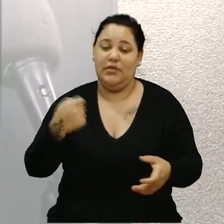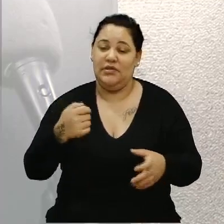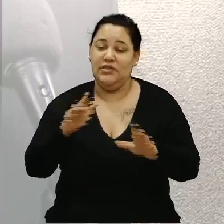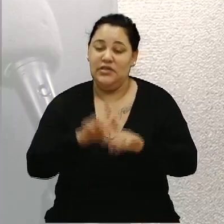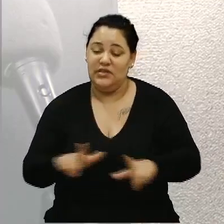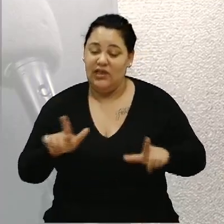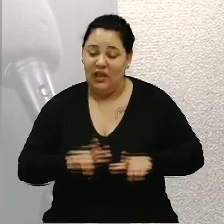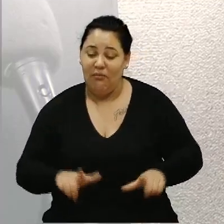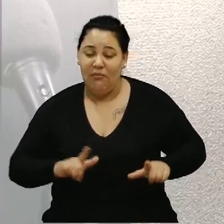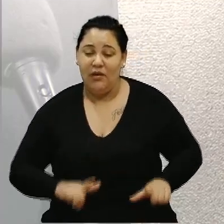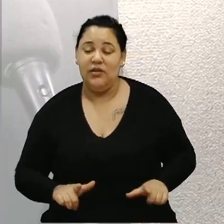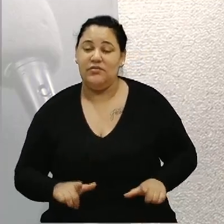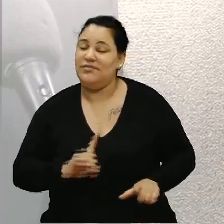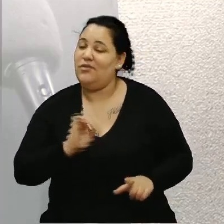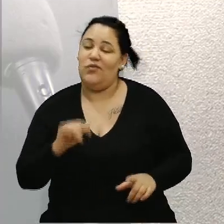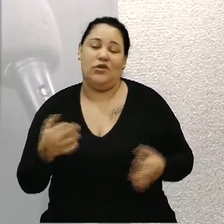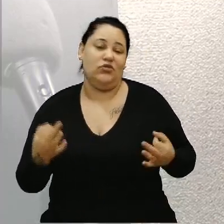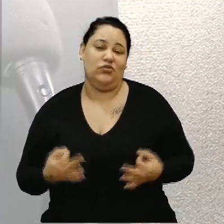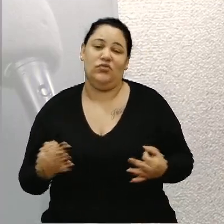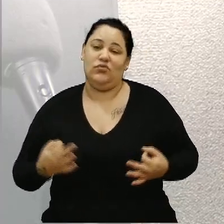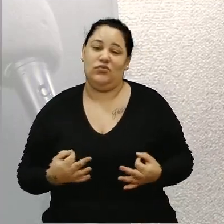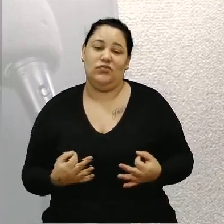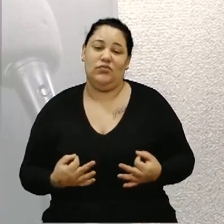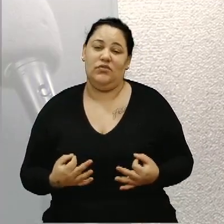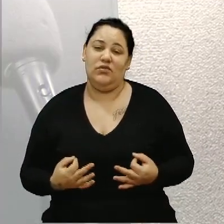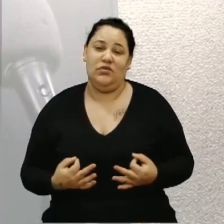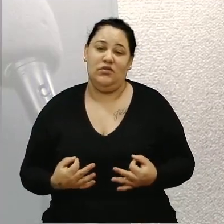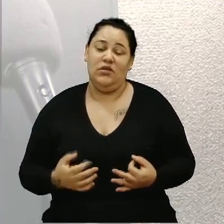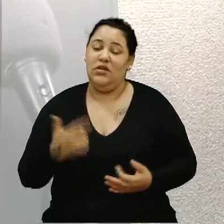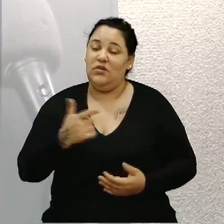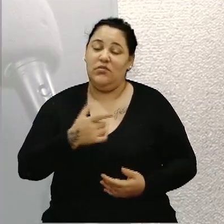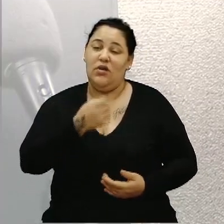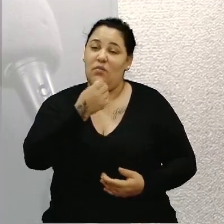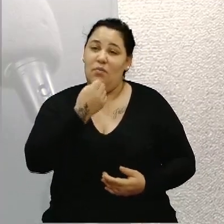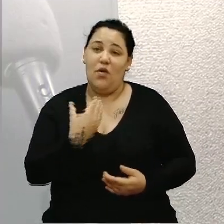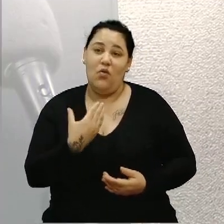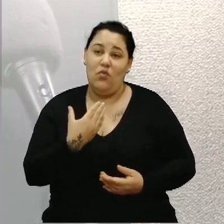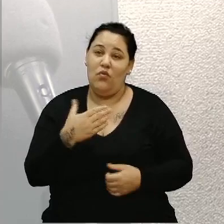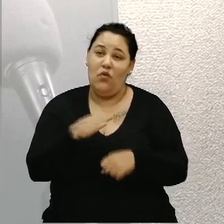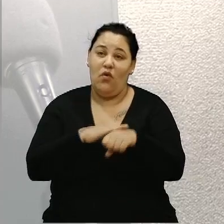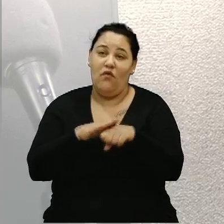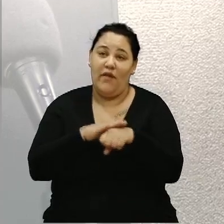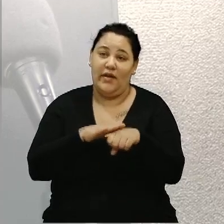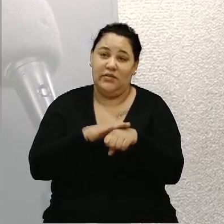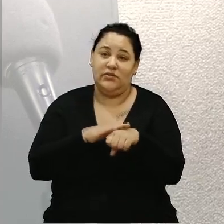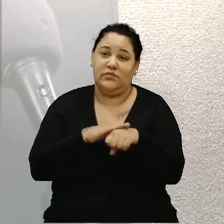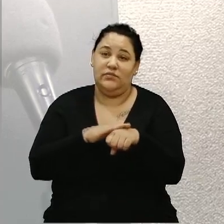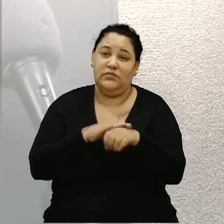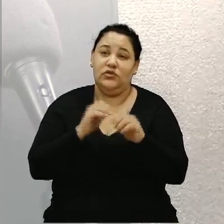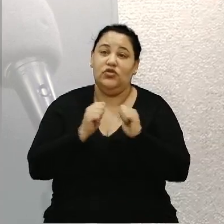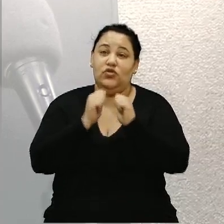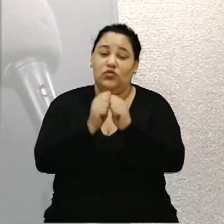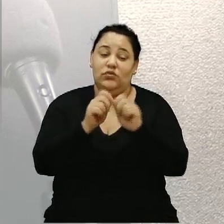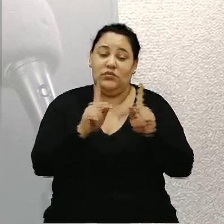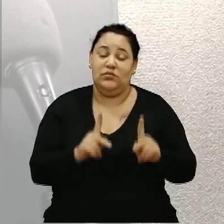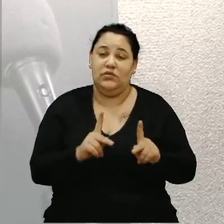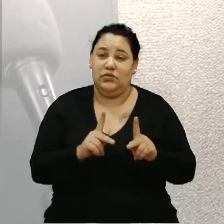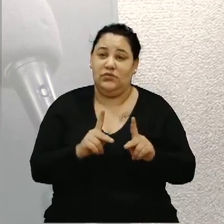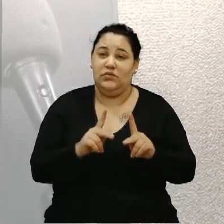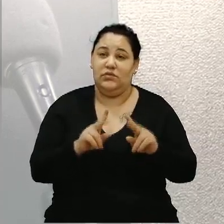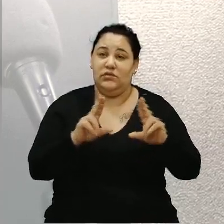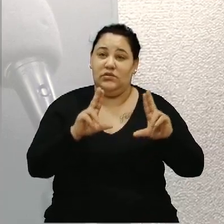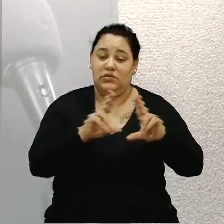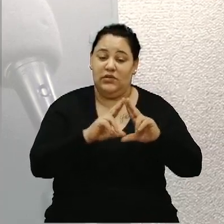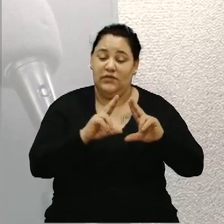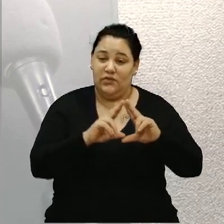justo isso. E não tem um bom, um bom diálogo com o pessoal da Anhanguera, porque